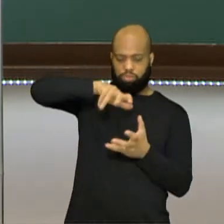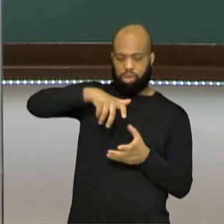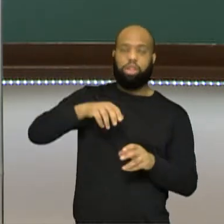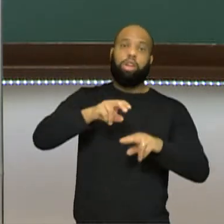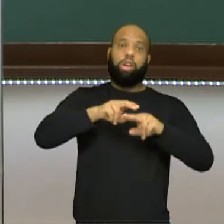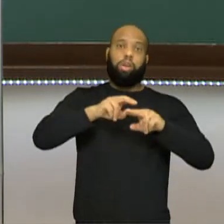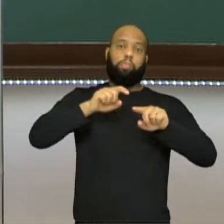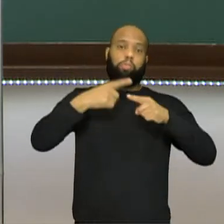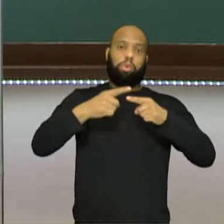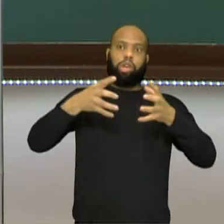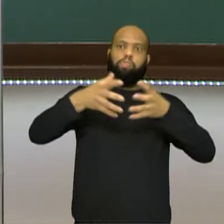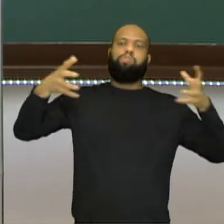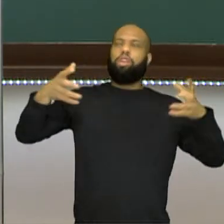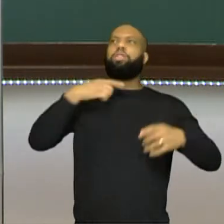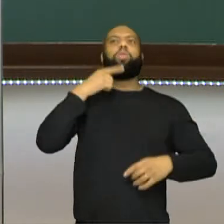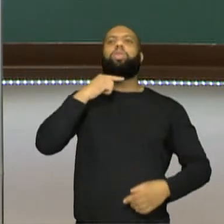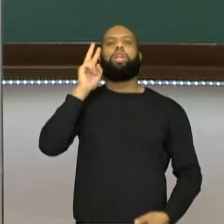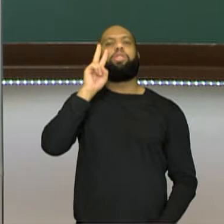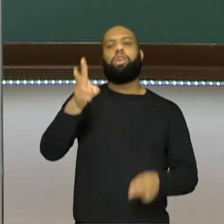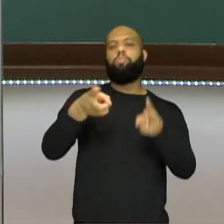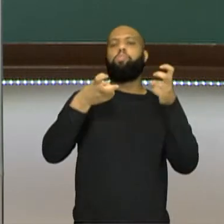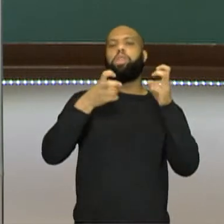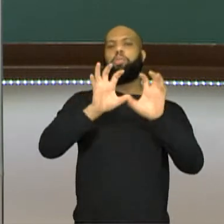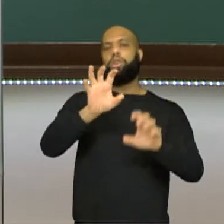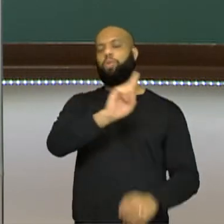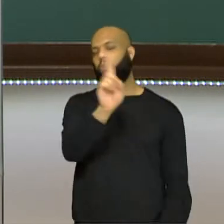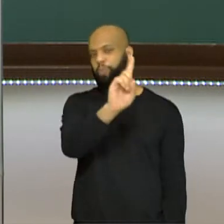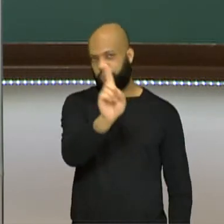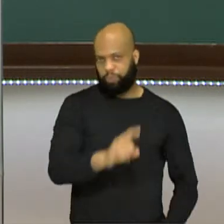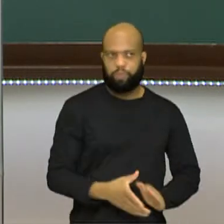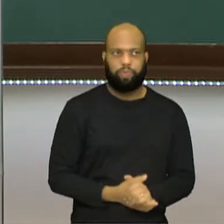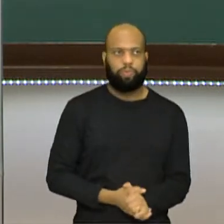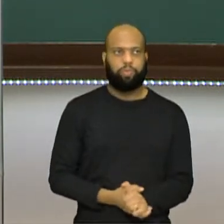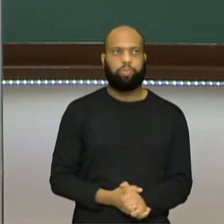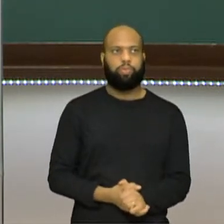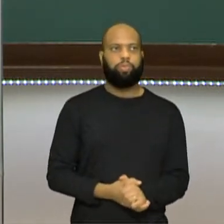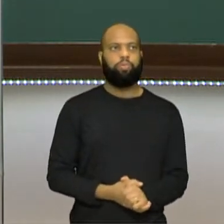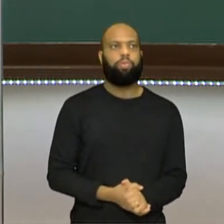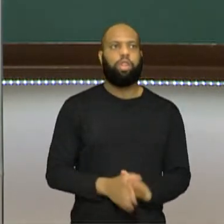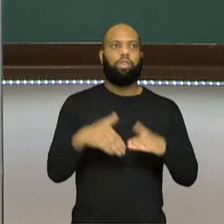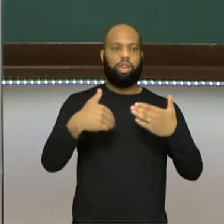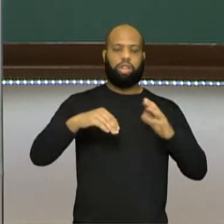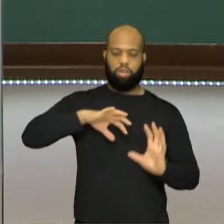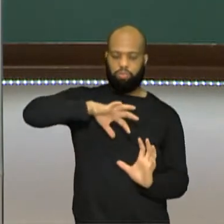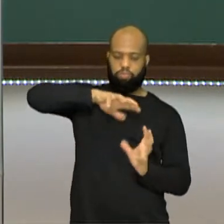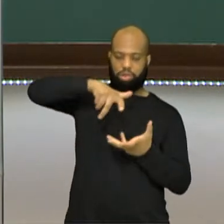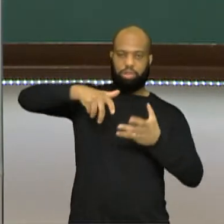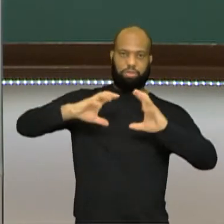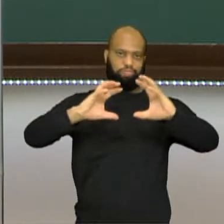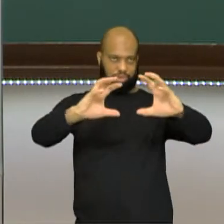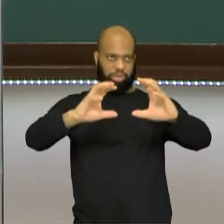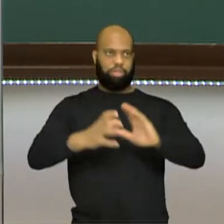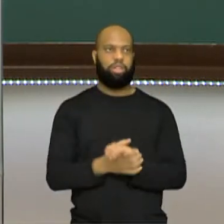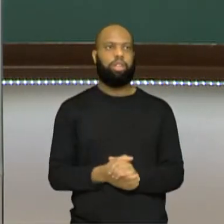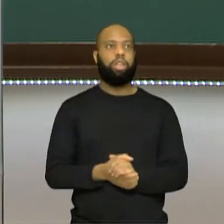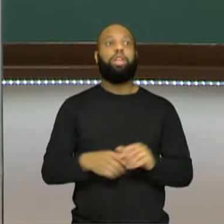ser tão grande, a gente acaba não identificando, né, esse formato a olho nu. A Terra deve ser esférica, como